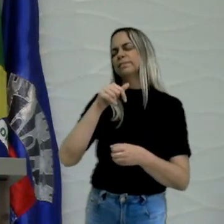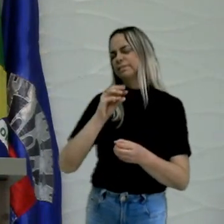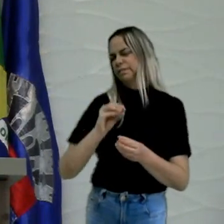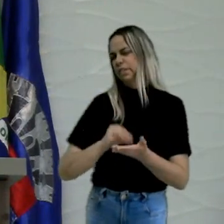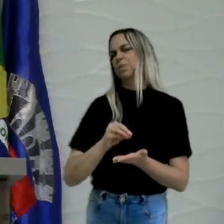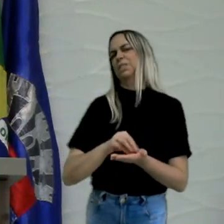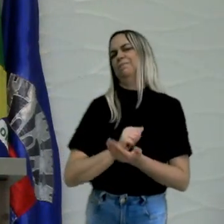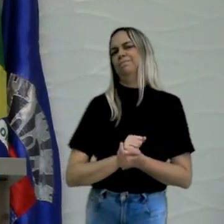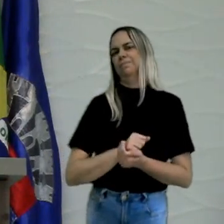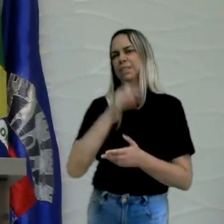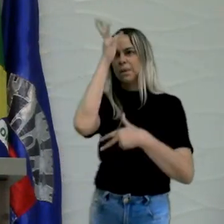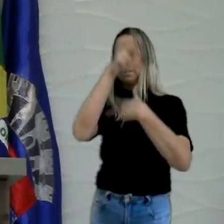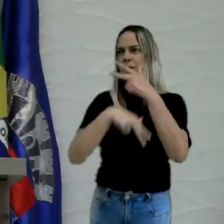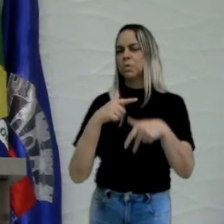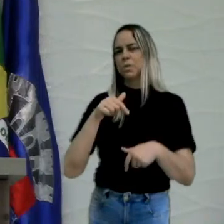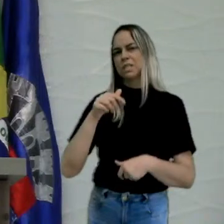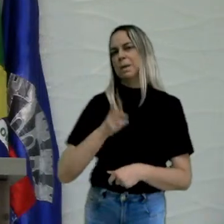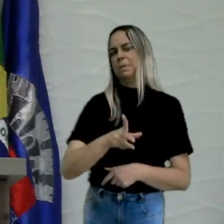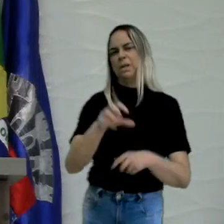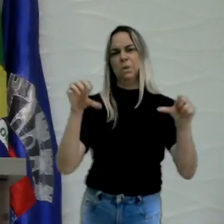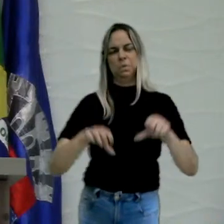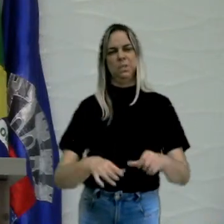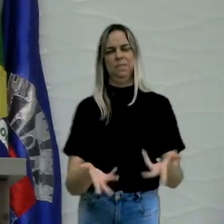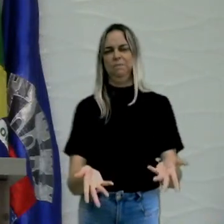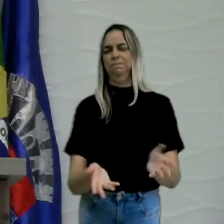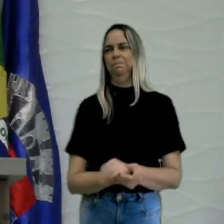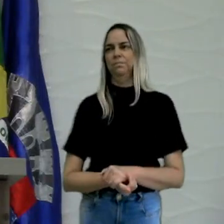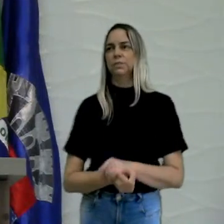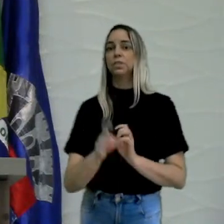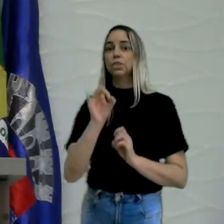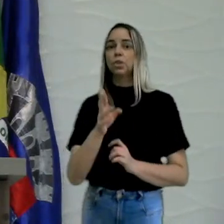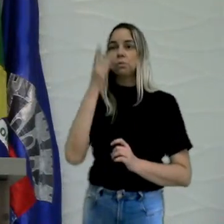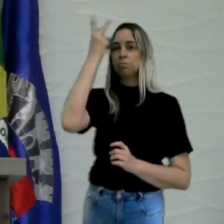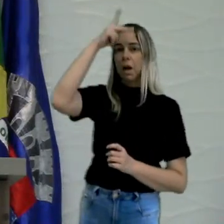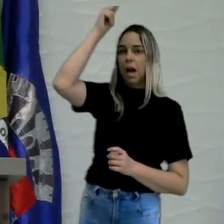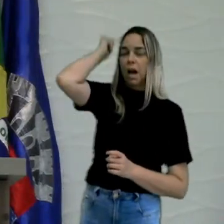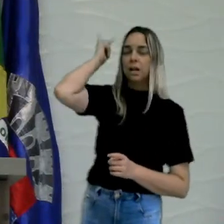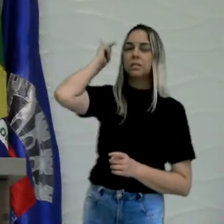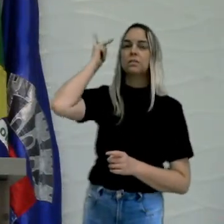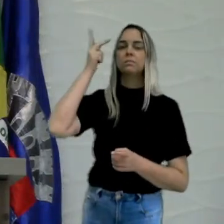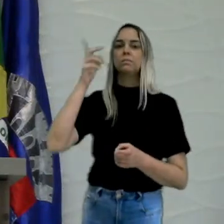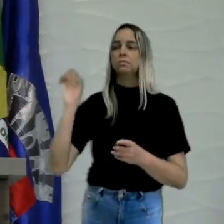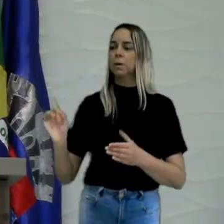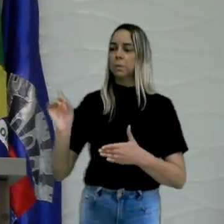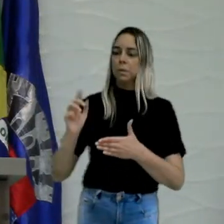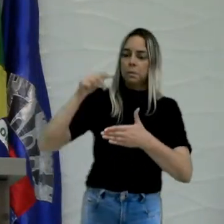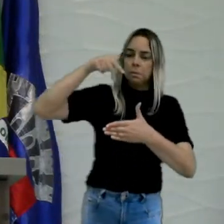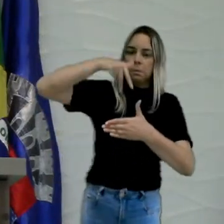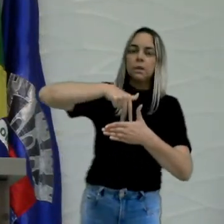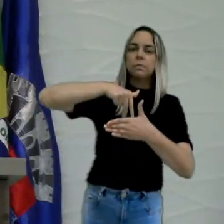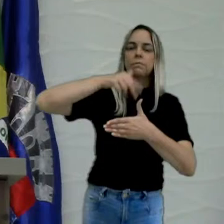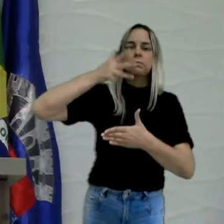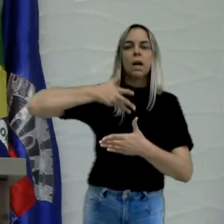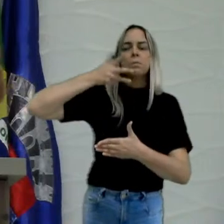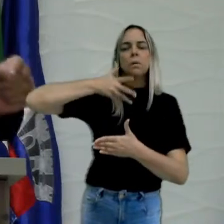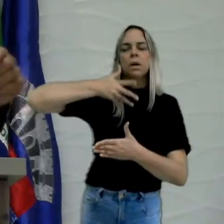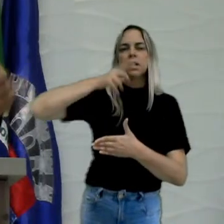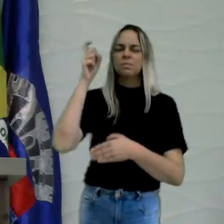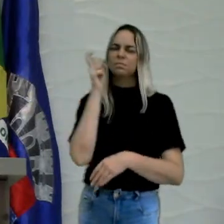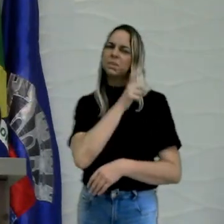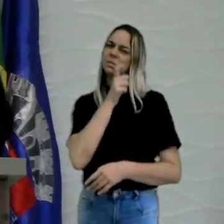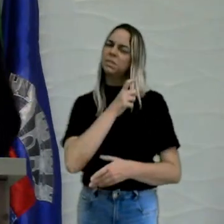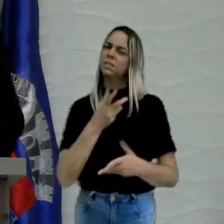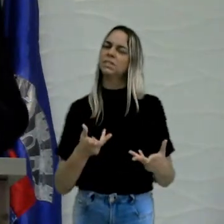Aí vem o vereador Pachequinho, só para criticar, falar mal, vem mentir nessa tribuna.